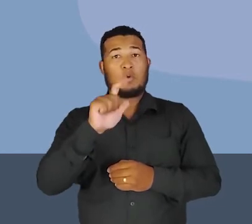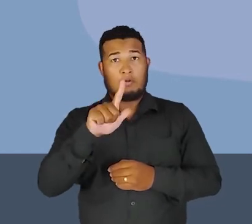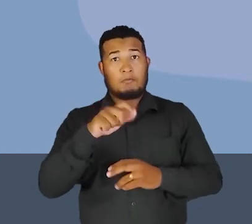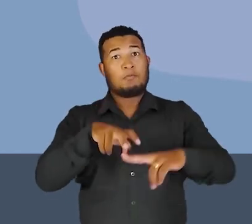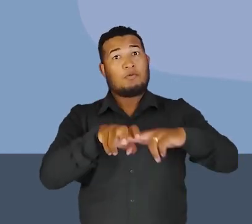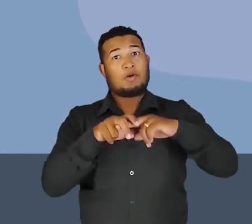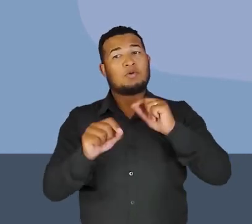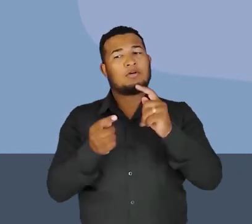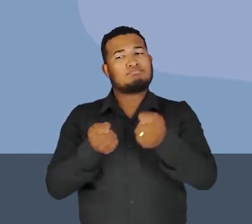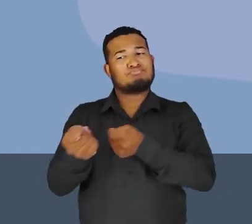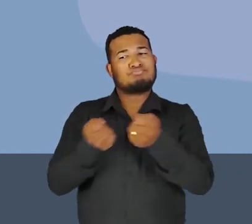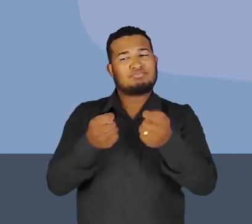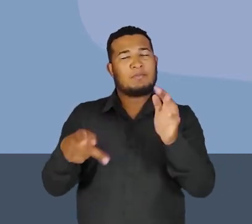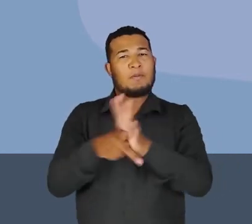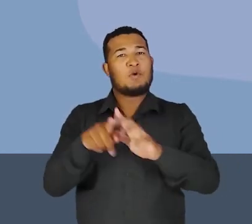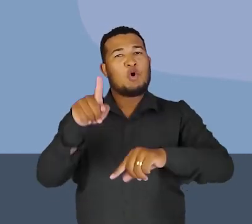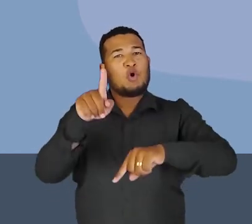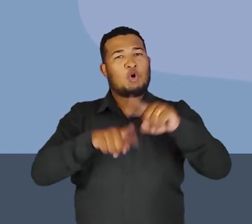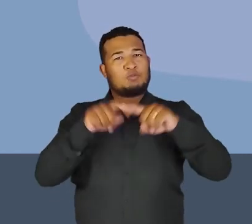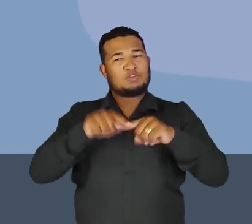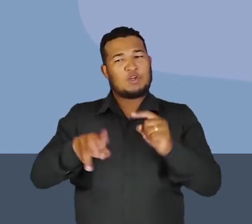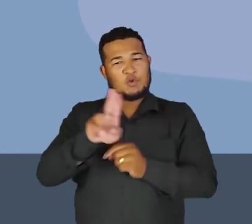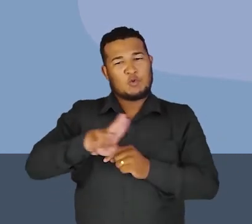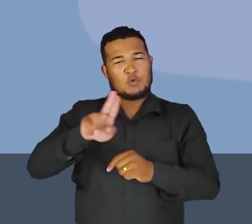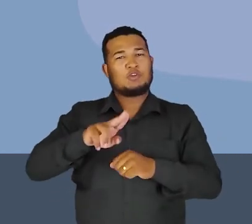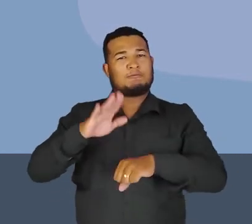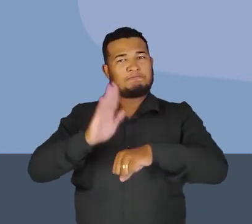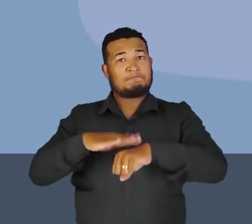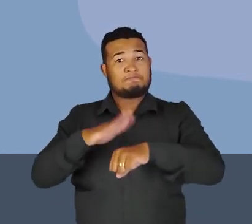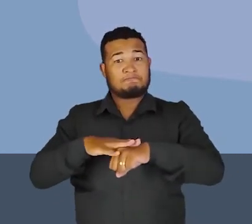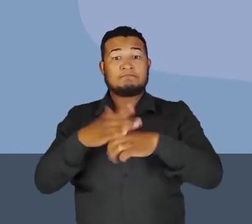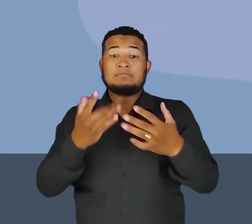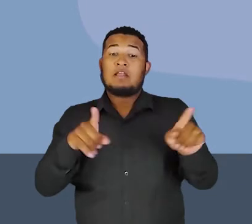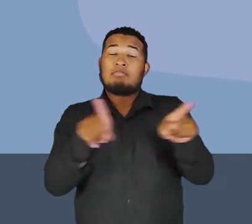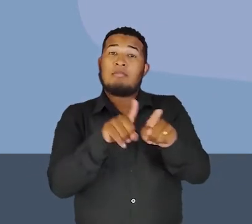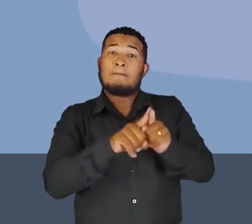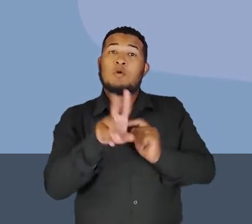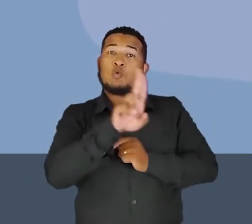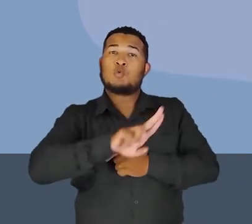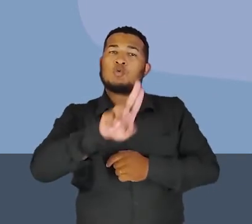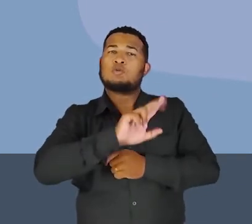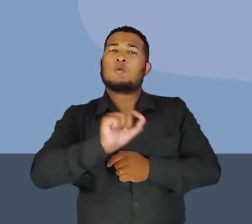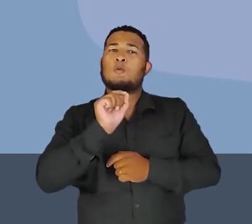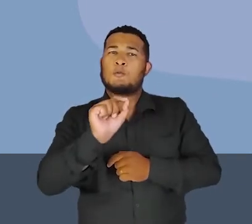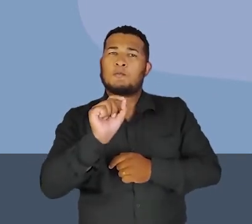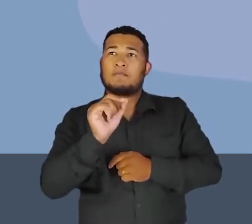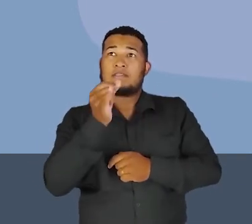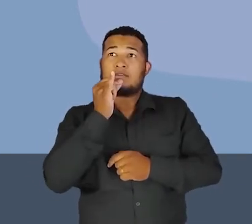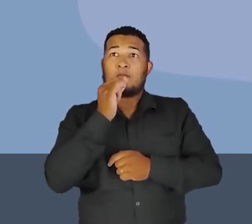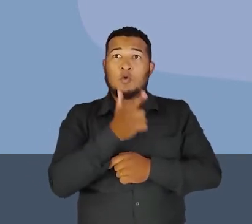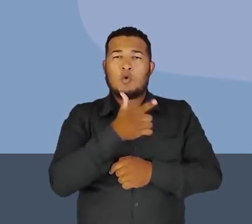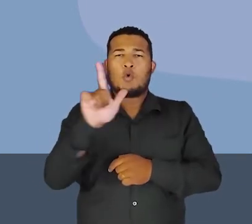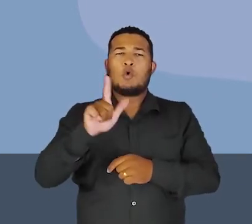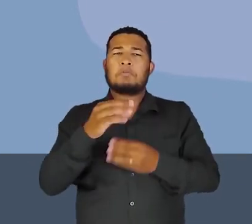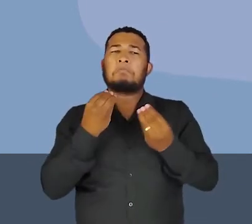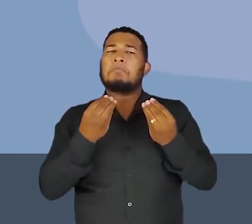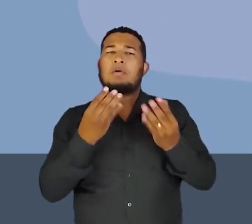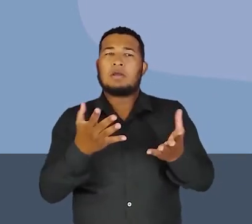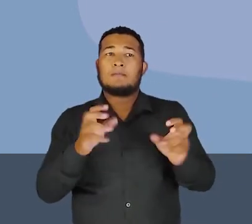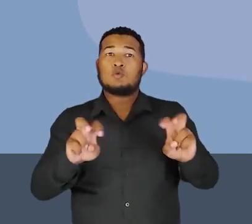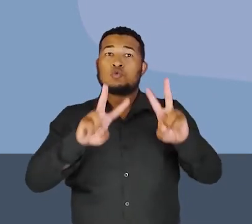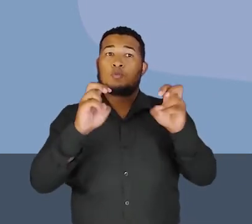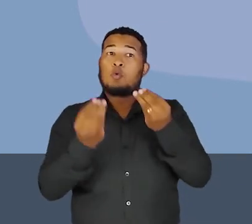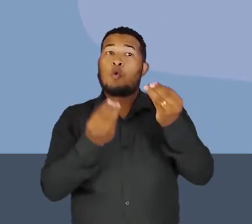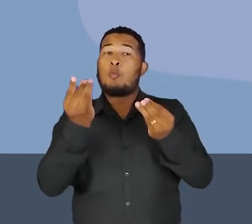da manipulação de um objeto, né? Assim como ele utiliza o outro trabalho dele para questionar o circuito